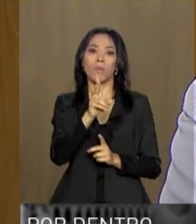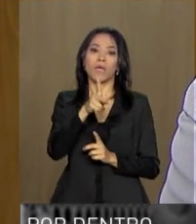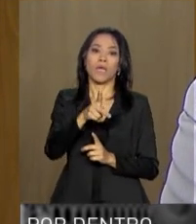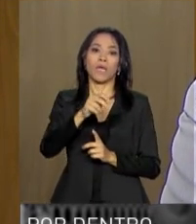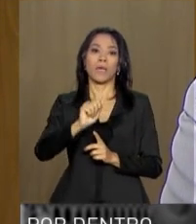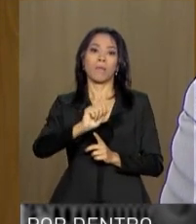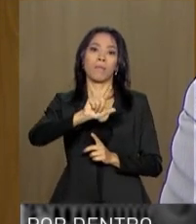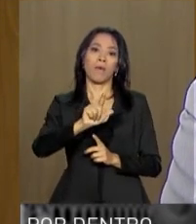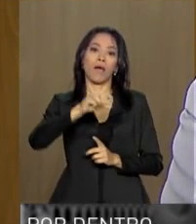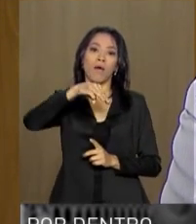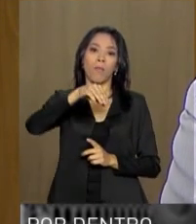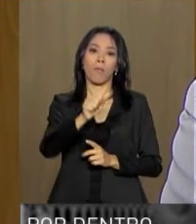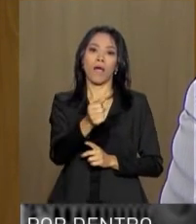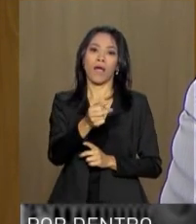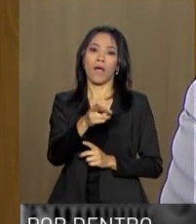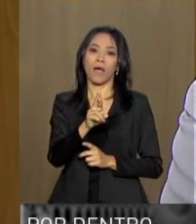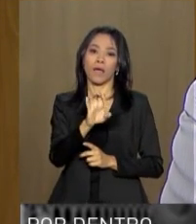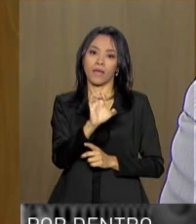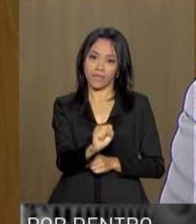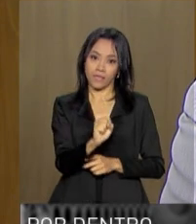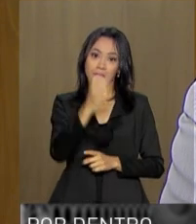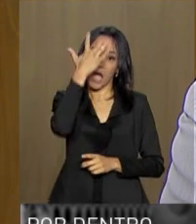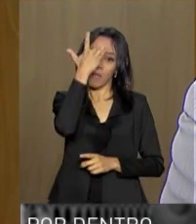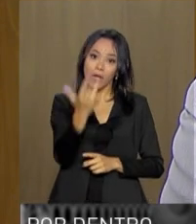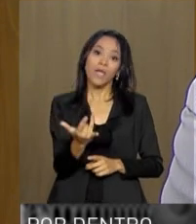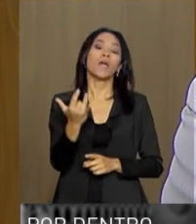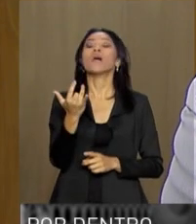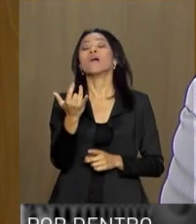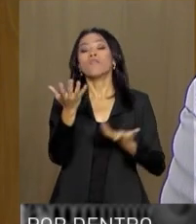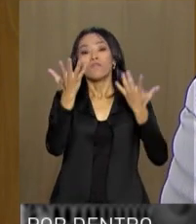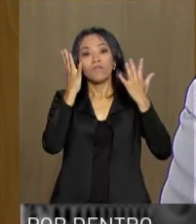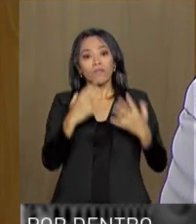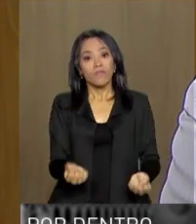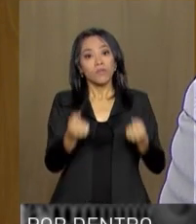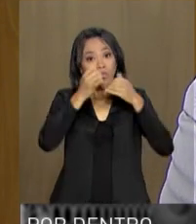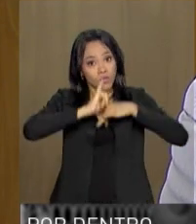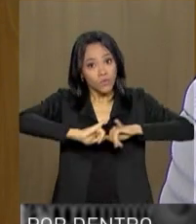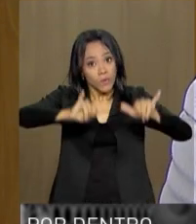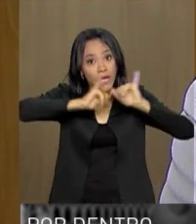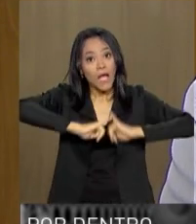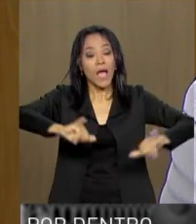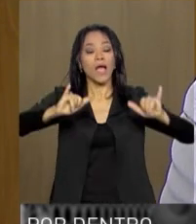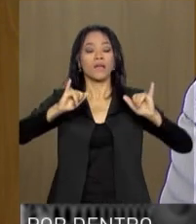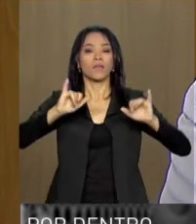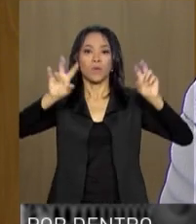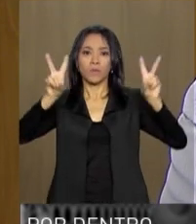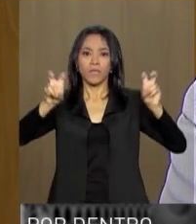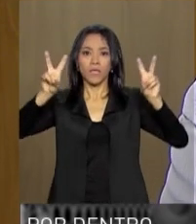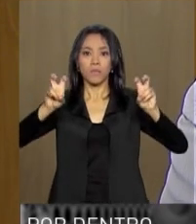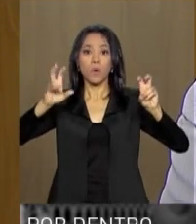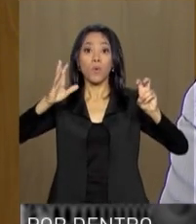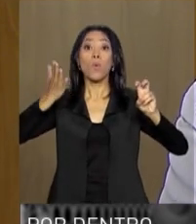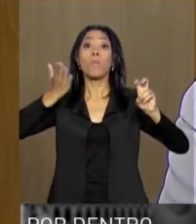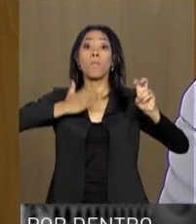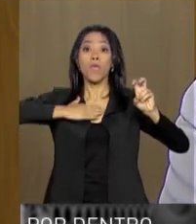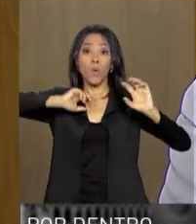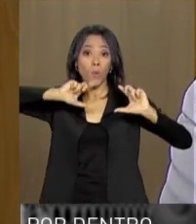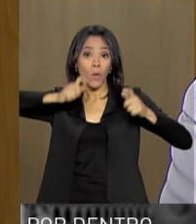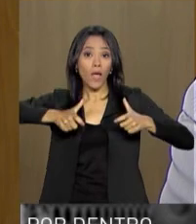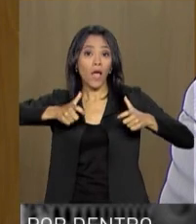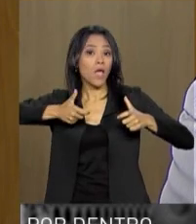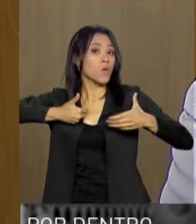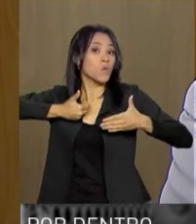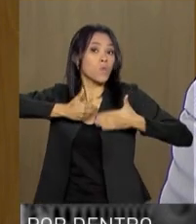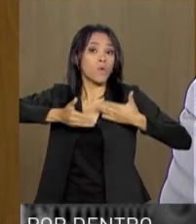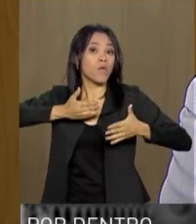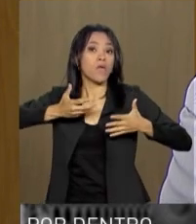que se chama o meu lugar é onde eu quiser aonde mulheres elas se fazem depoimentos nem são enviados